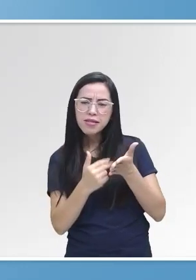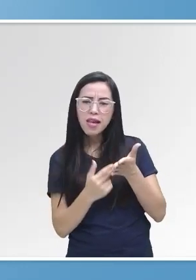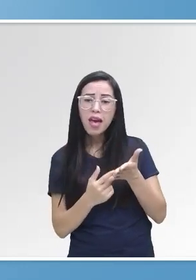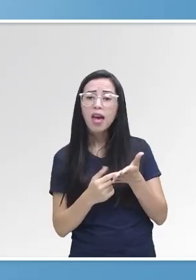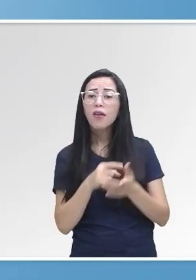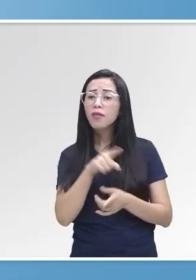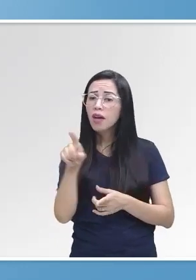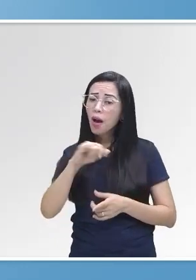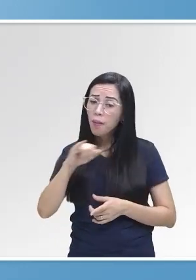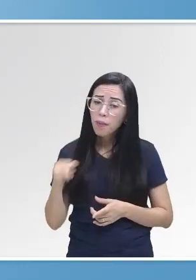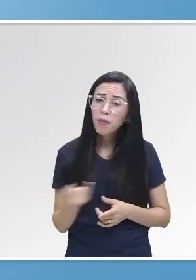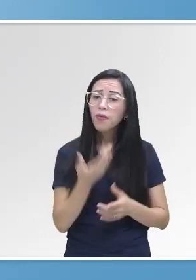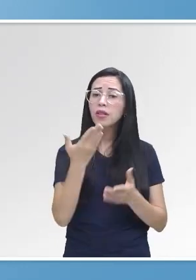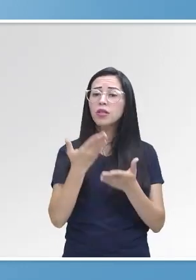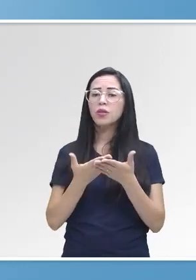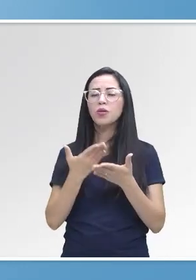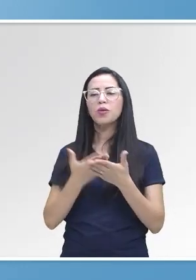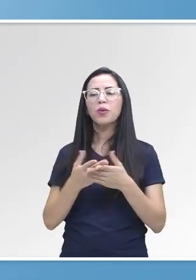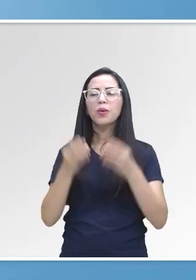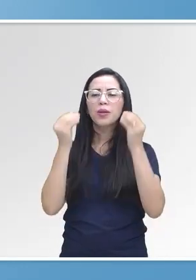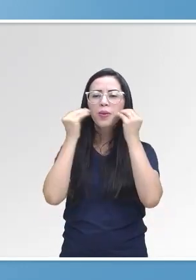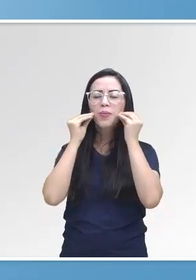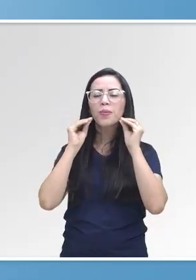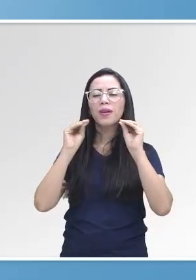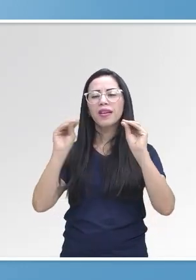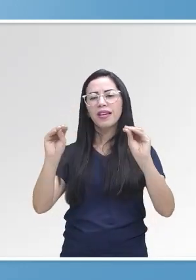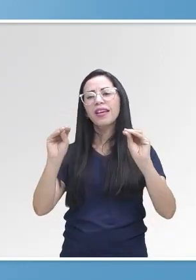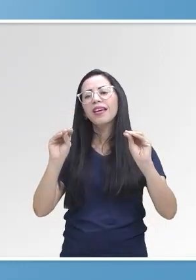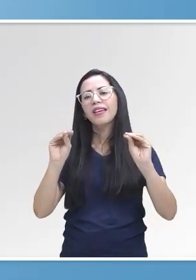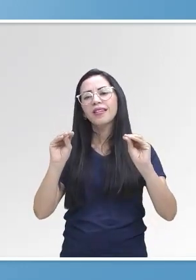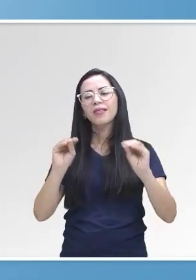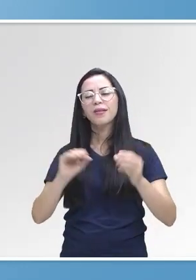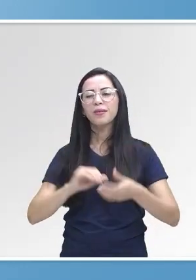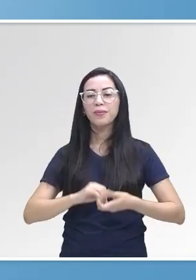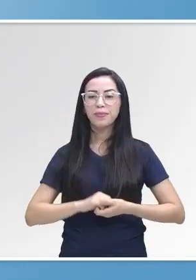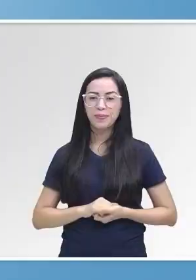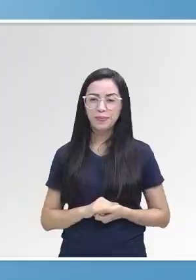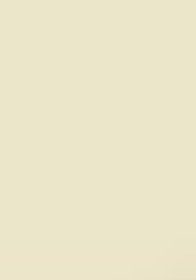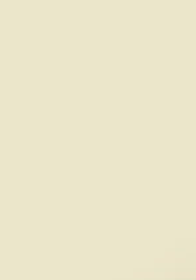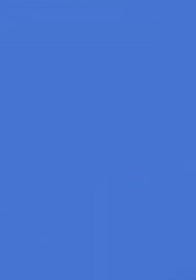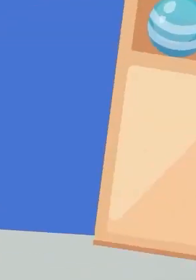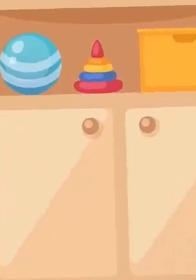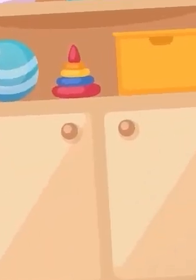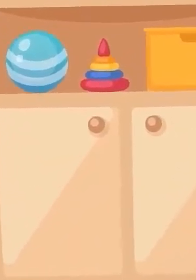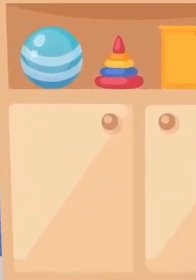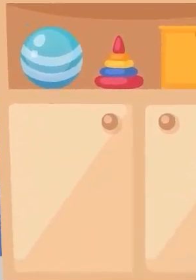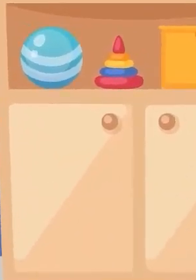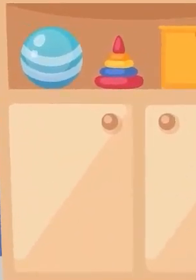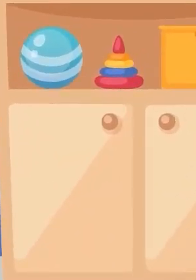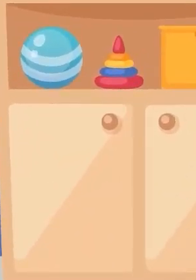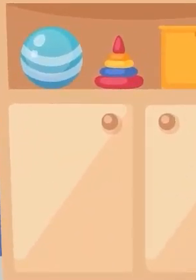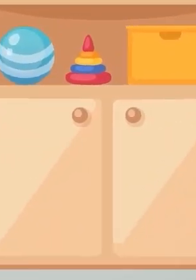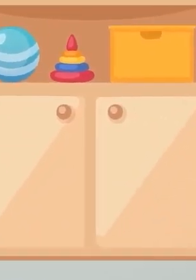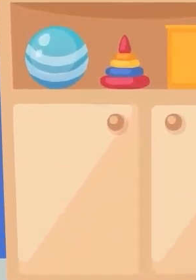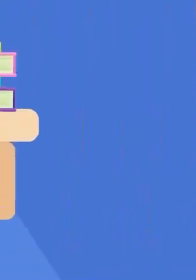divirtam estudem beijos fiquem com Deus e até a próxima aula 1